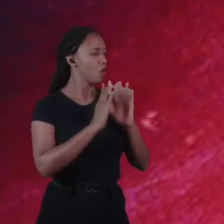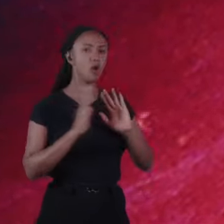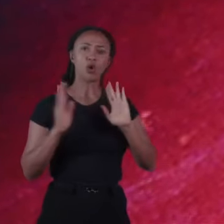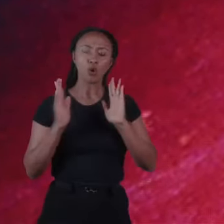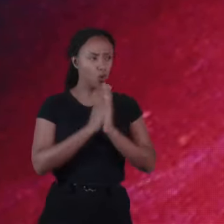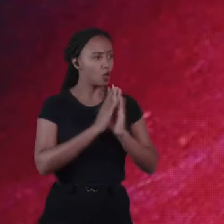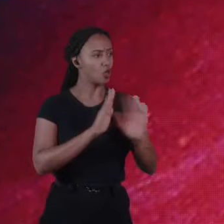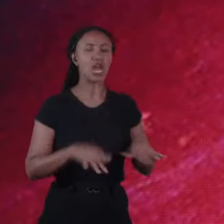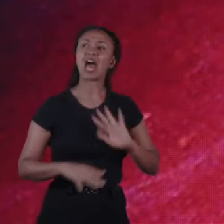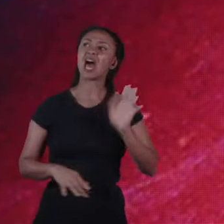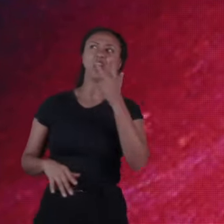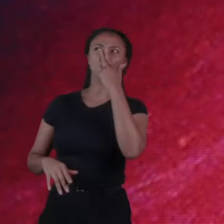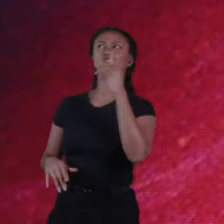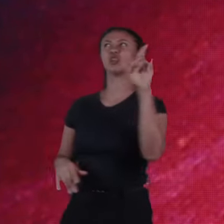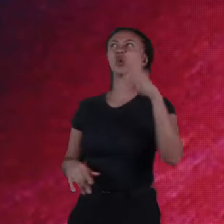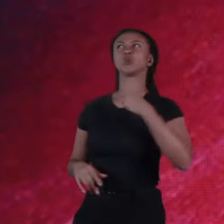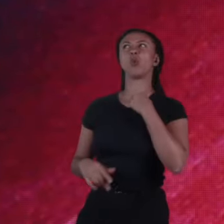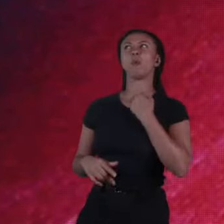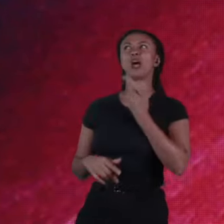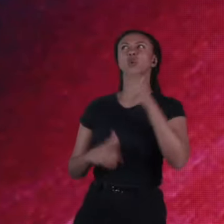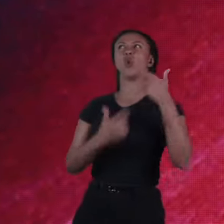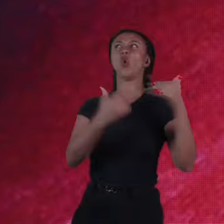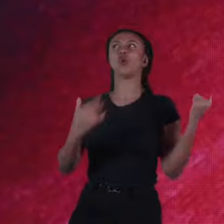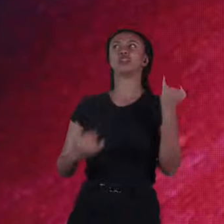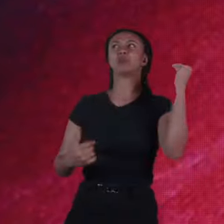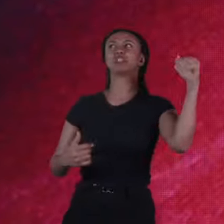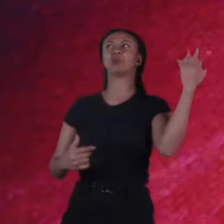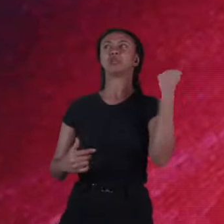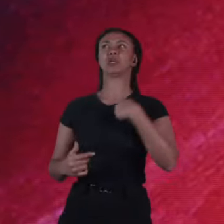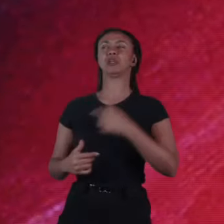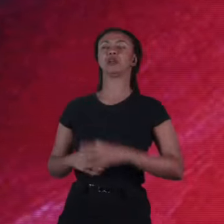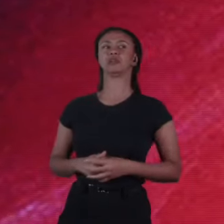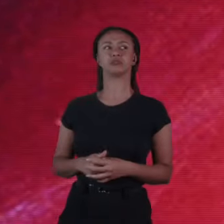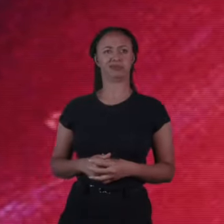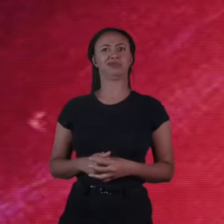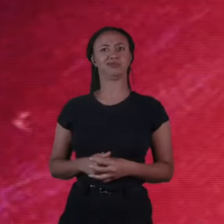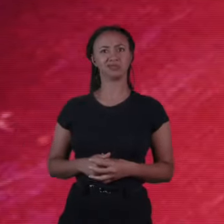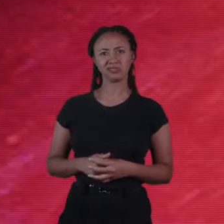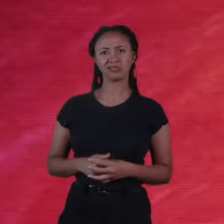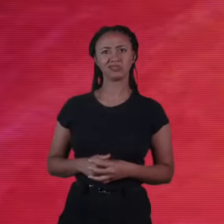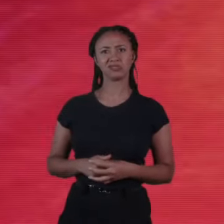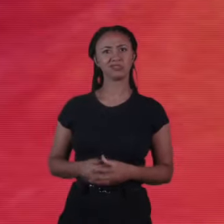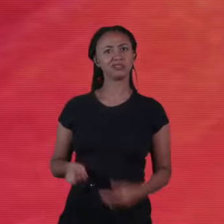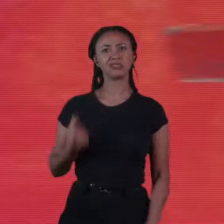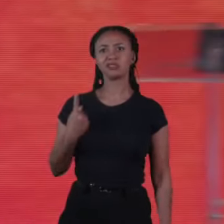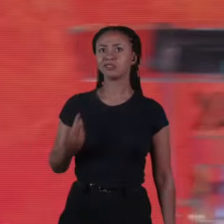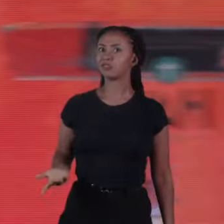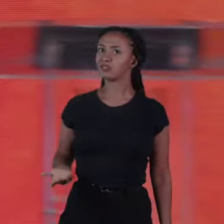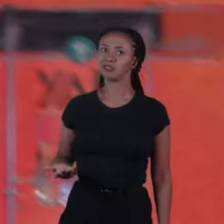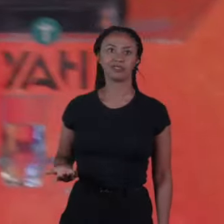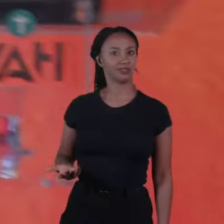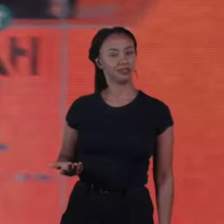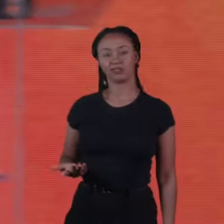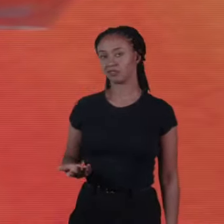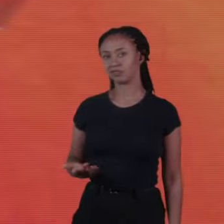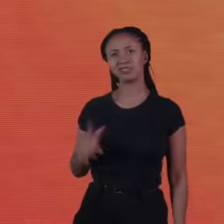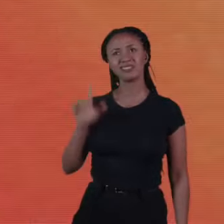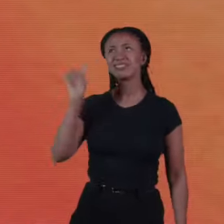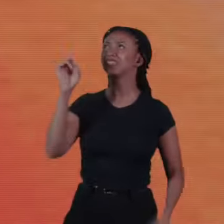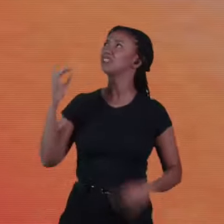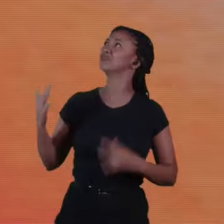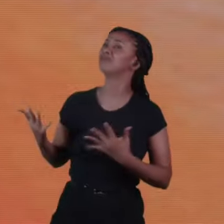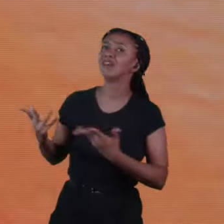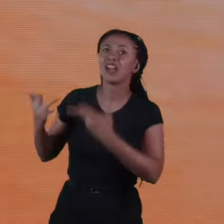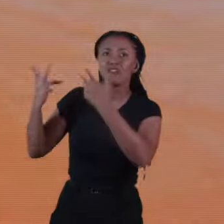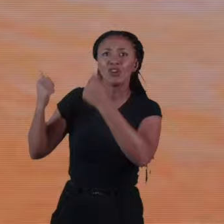Deus tem coisas mais importantes para cuidar do que o meu probleminha. Você acha? Esse Deus tão